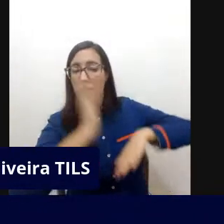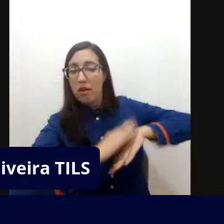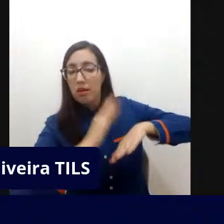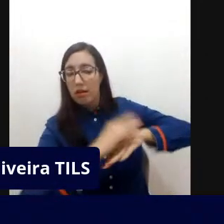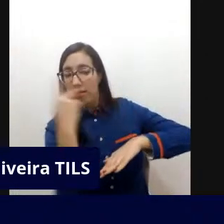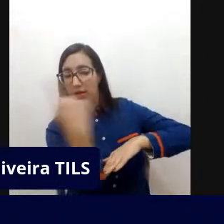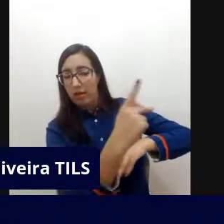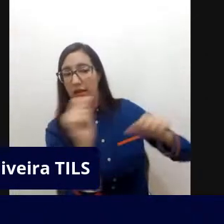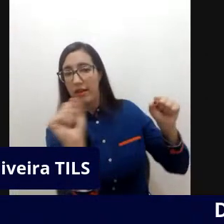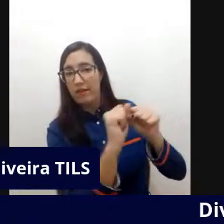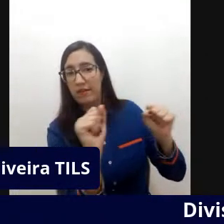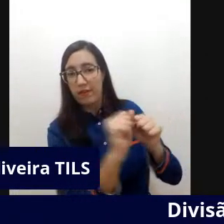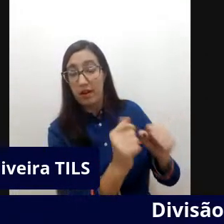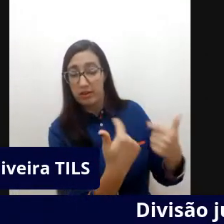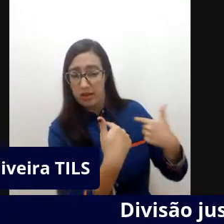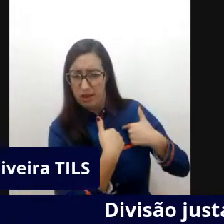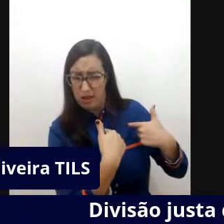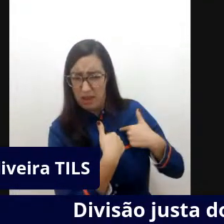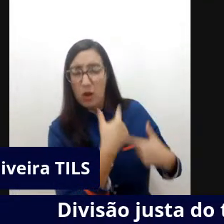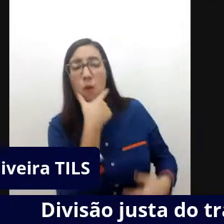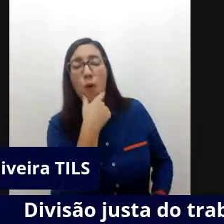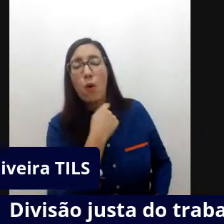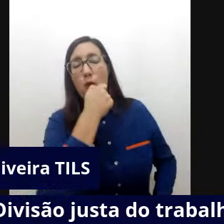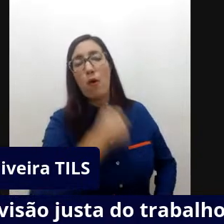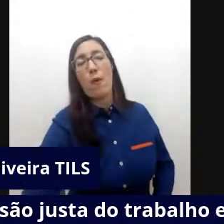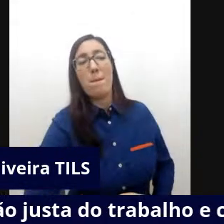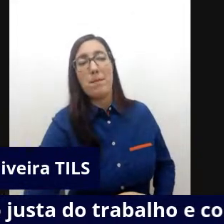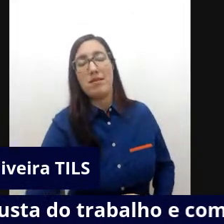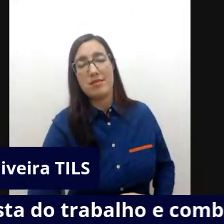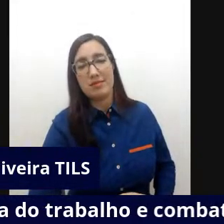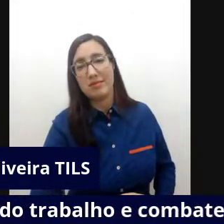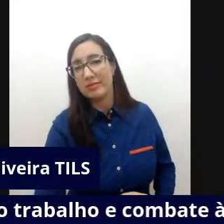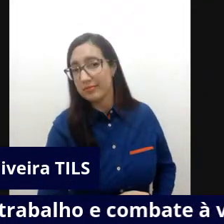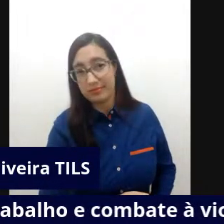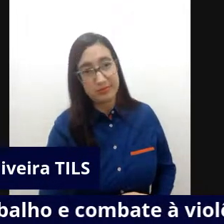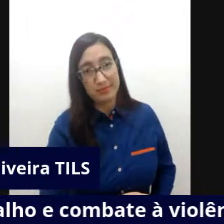todas as pessoas que habitam naquela casa.